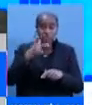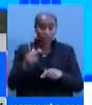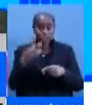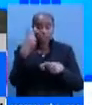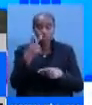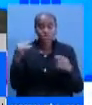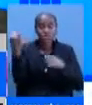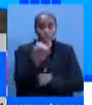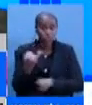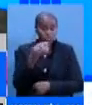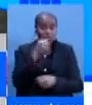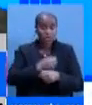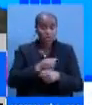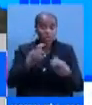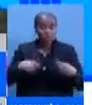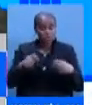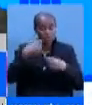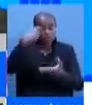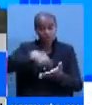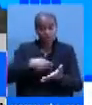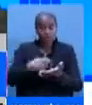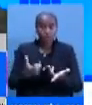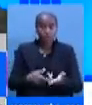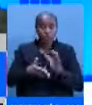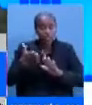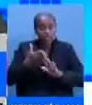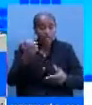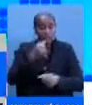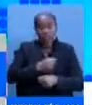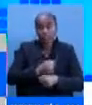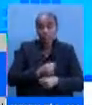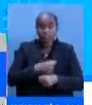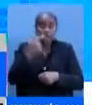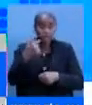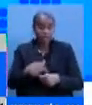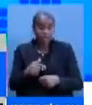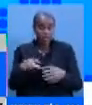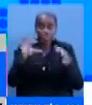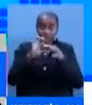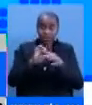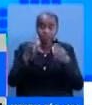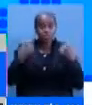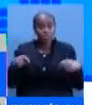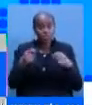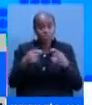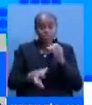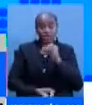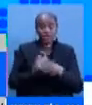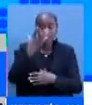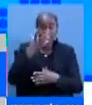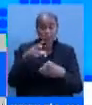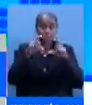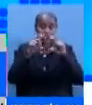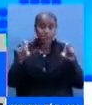que trabalham na promoção do investimento e do empresariado, para acelerarem o passo que estejam alinhadas na promoção e criação